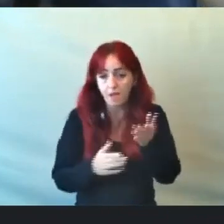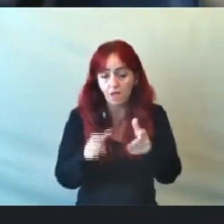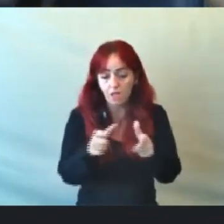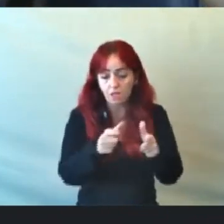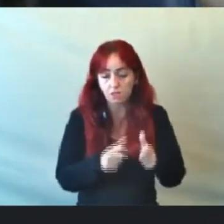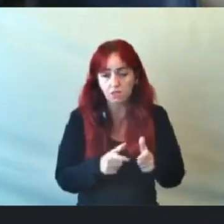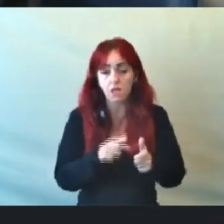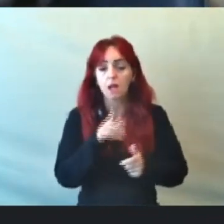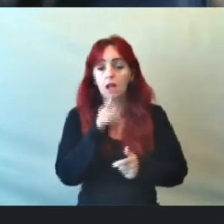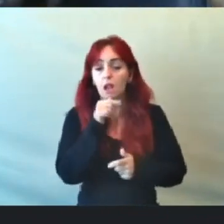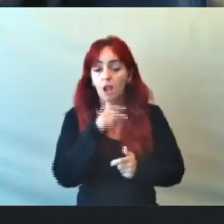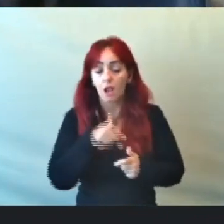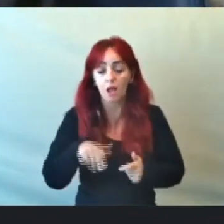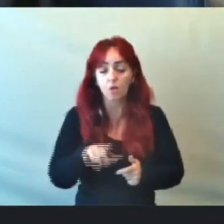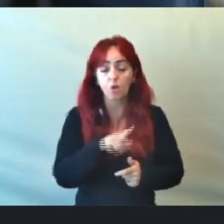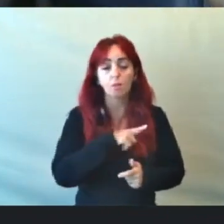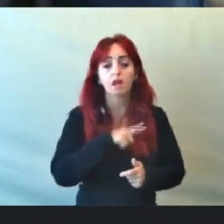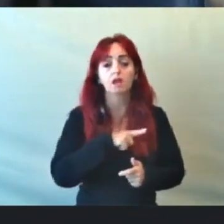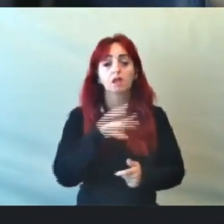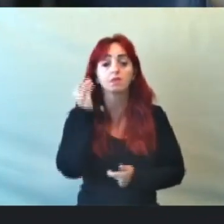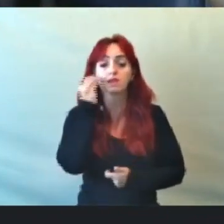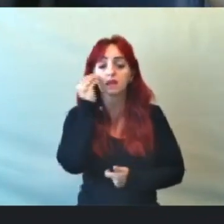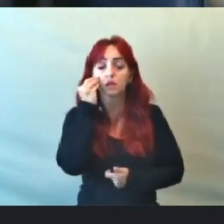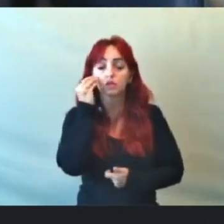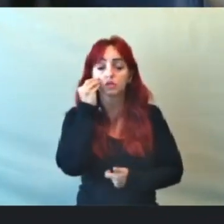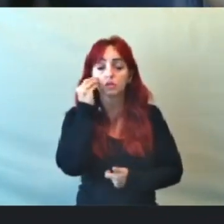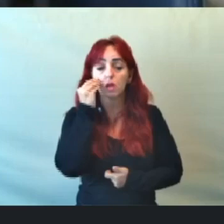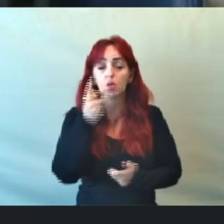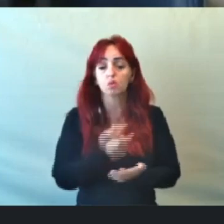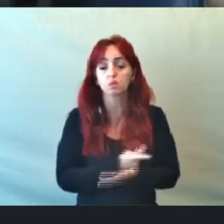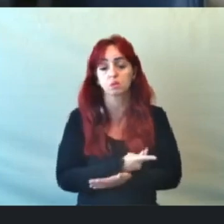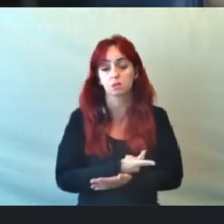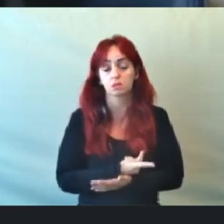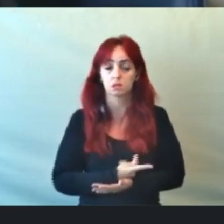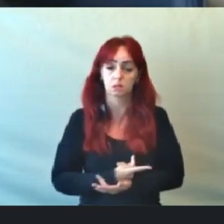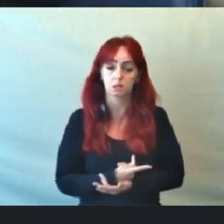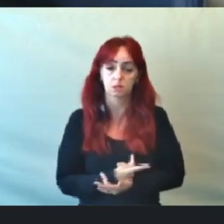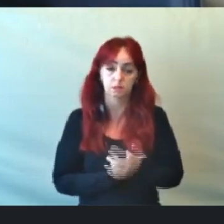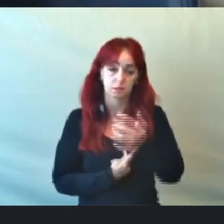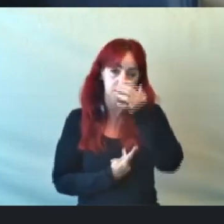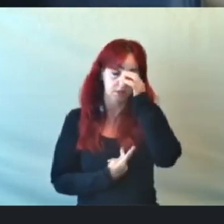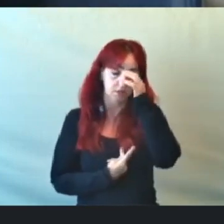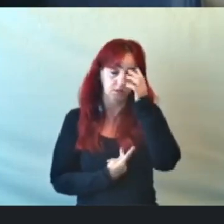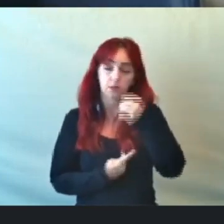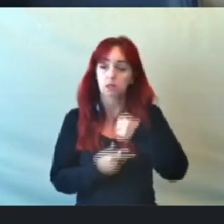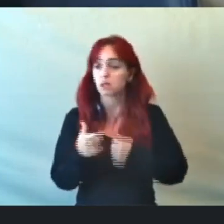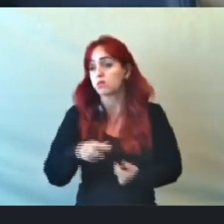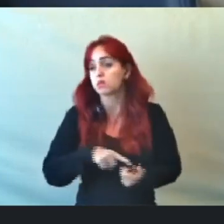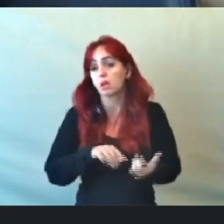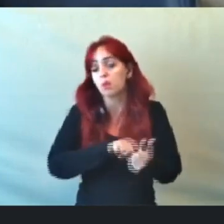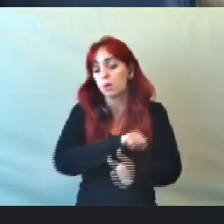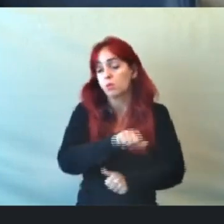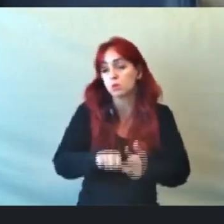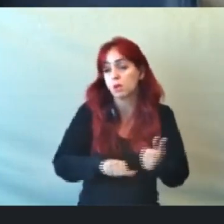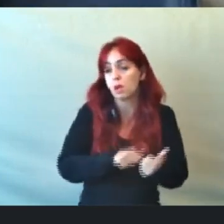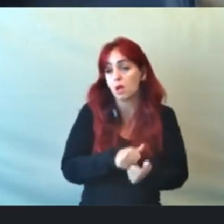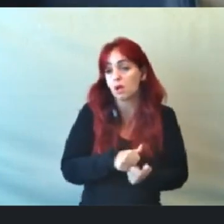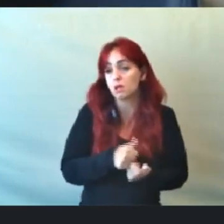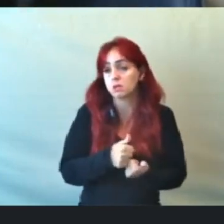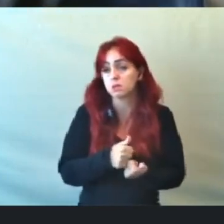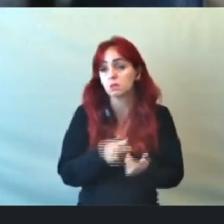se faça uma mudança sem uma segurança